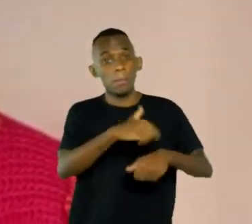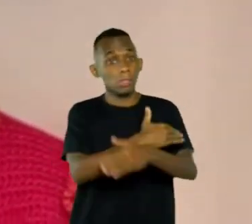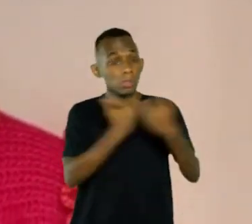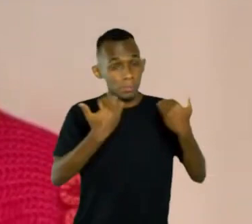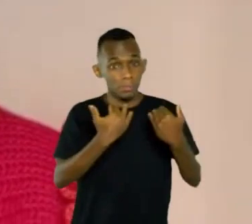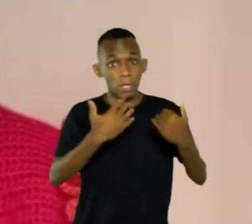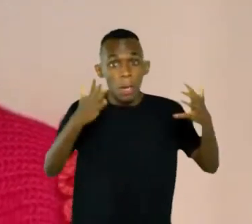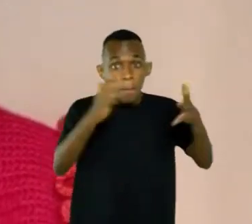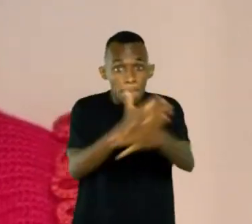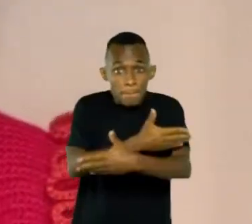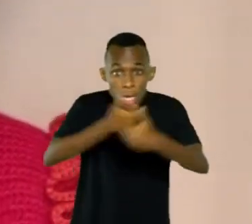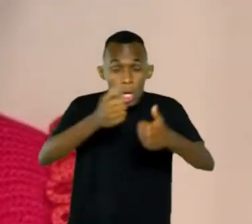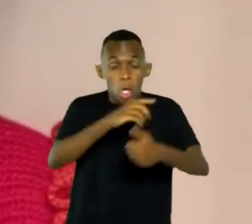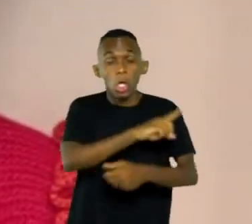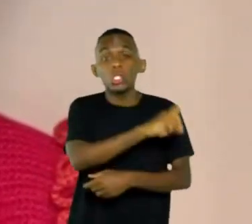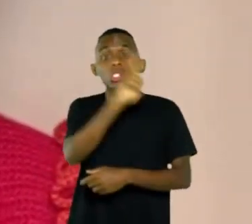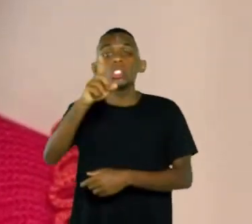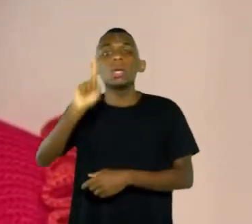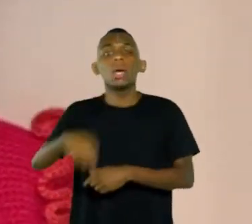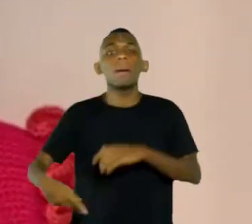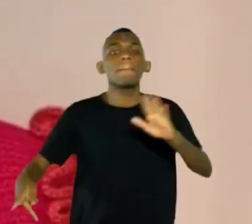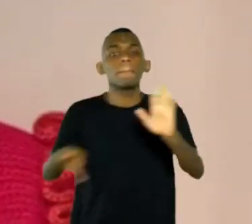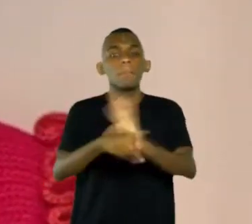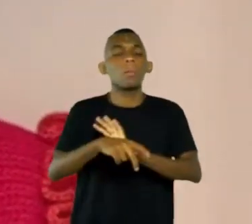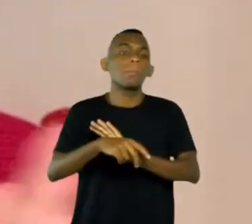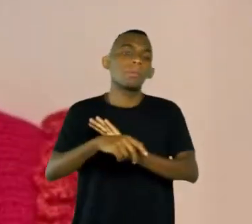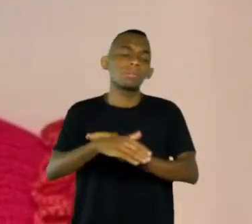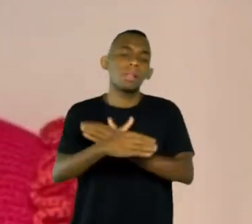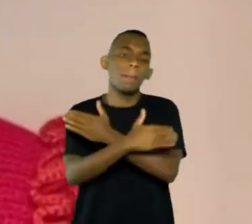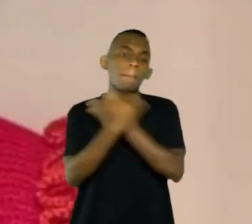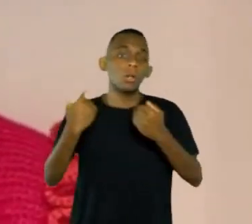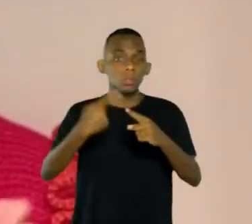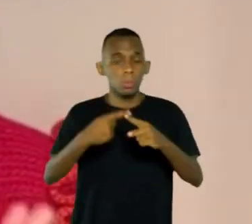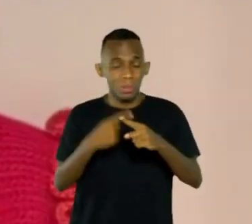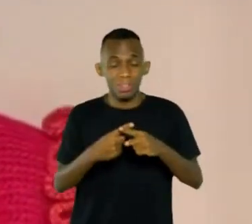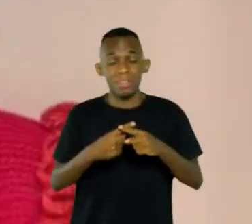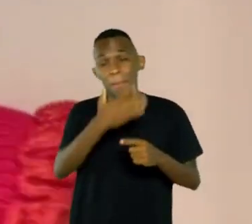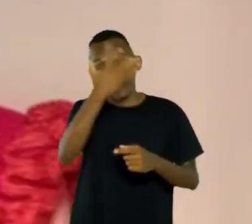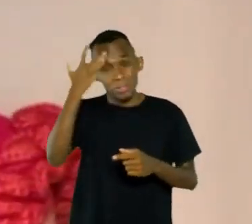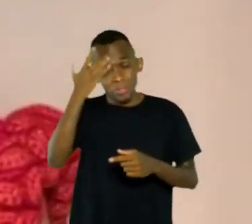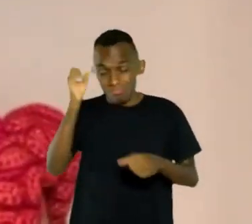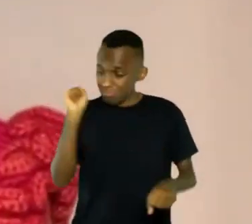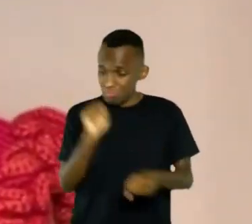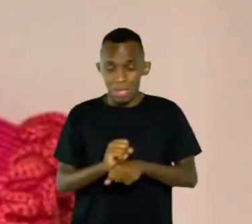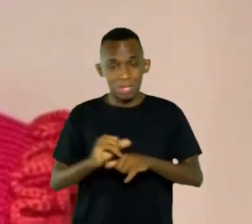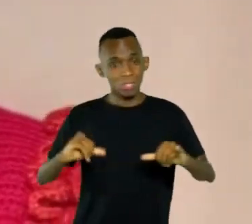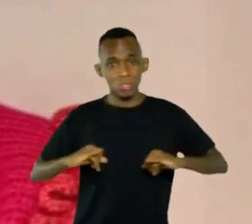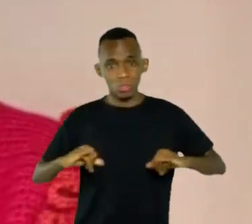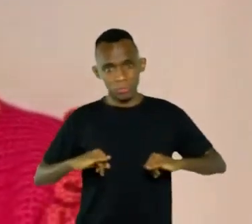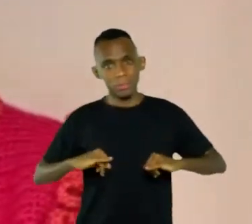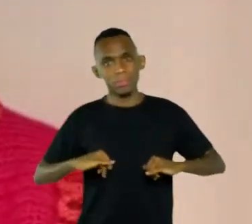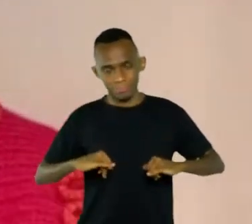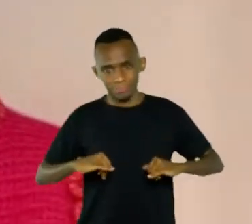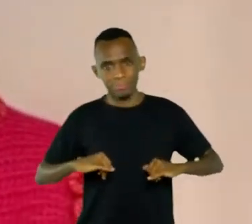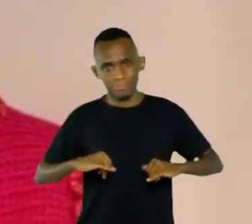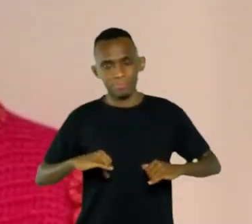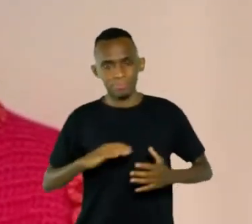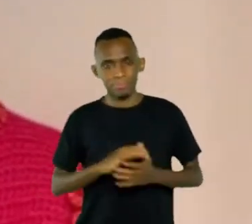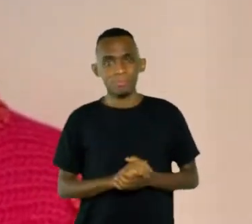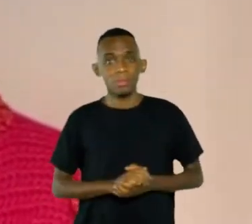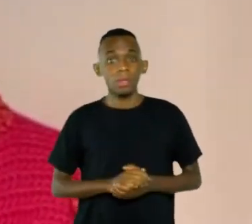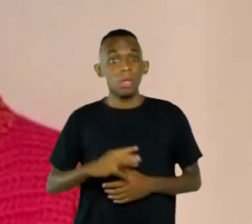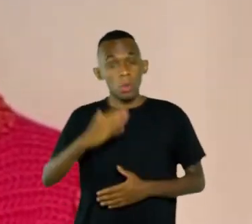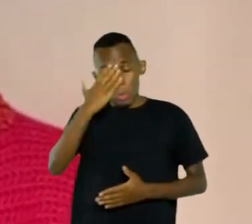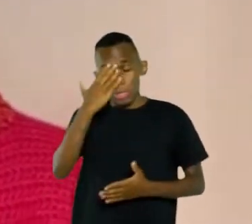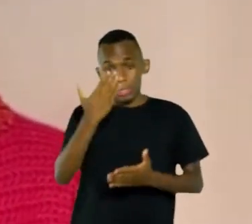morte, né? Porque é o dia que a pessoa parou de sofrer. Porque até então você sofreu e depois vai começar a saudade. Então, acho que a morte por